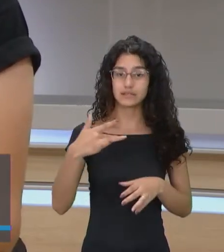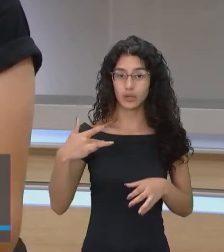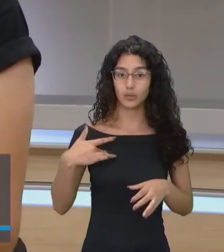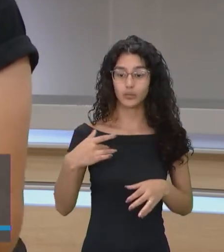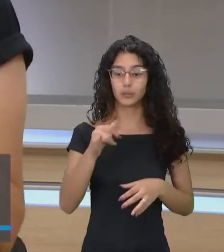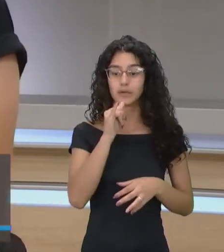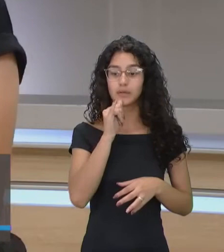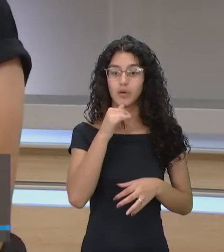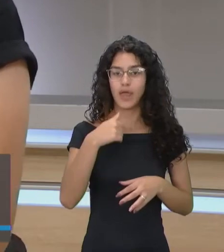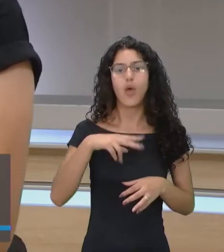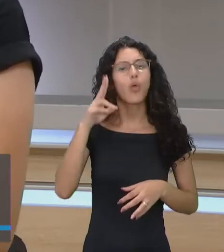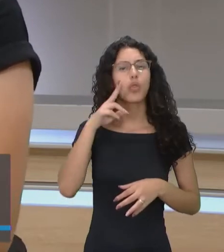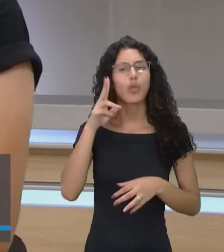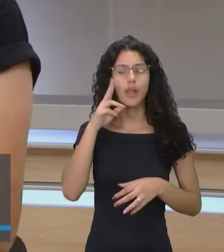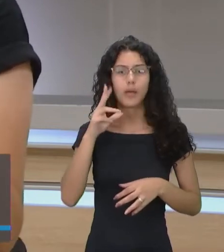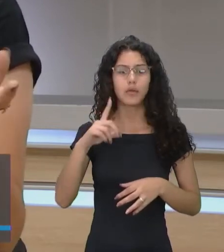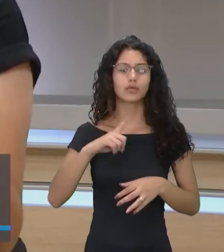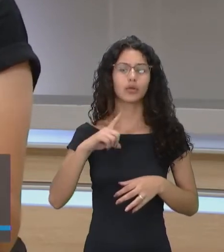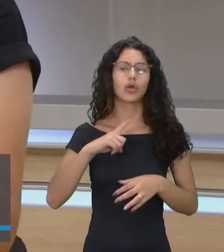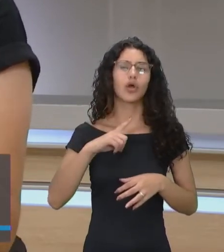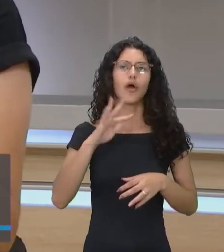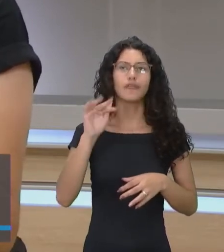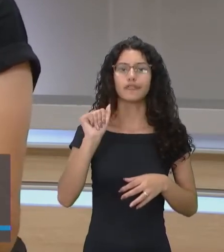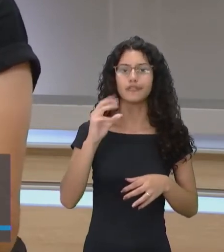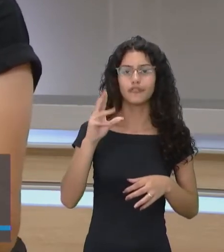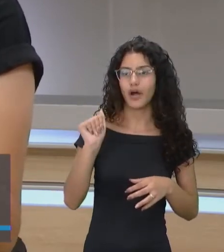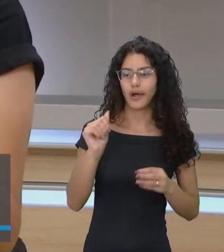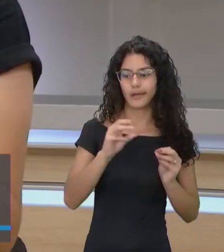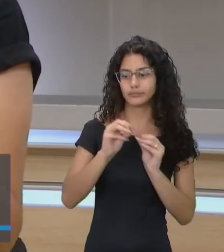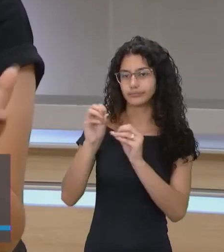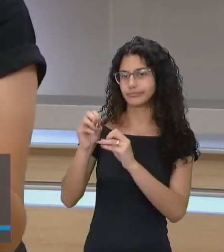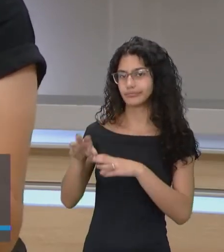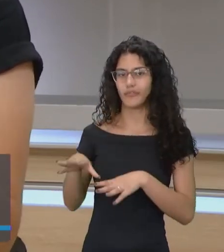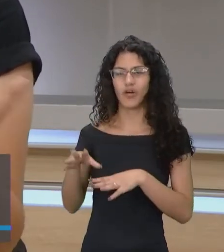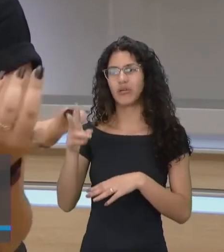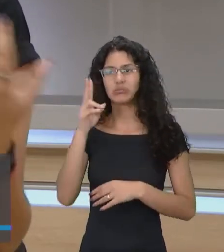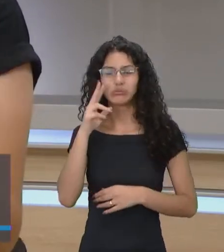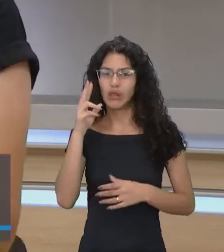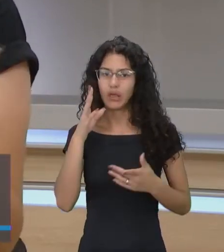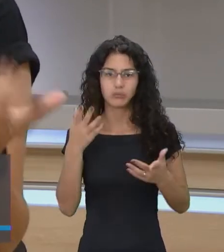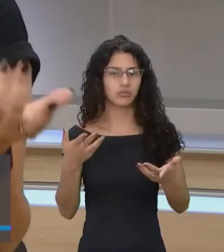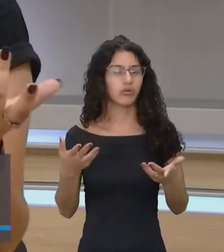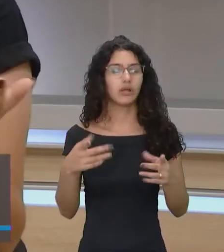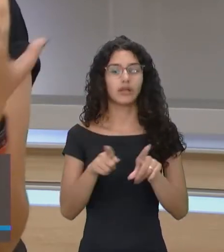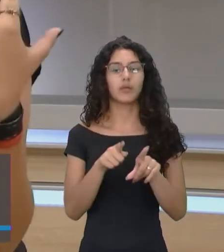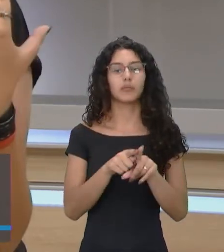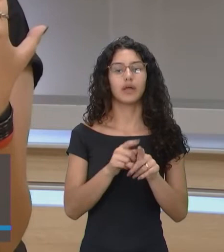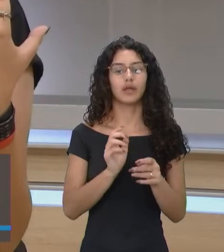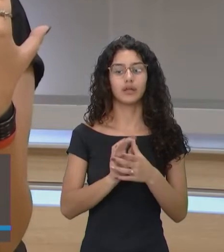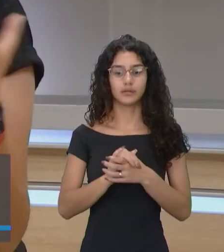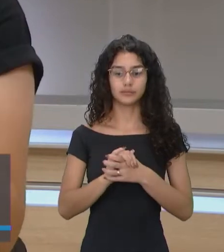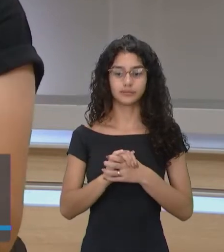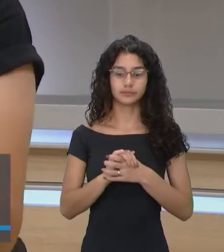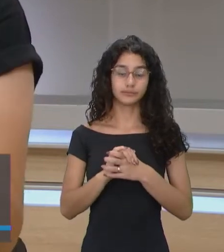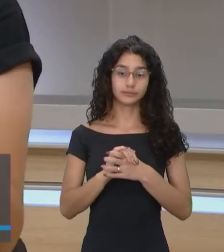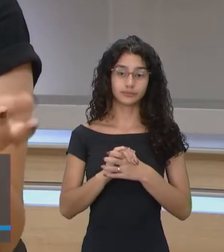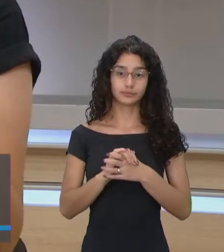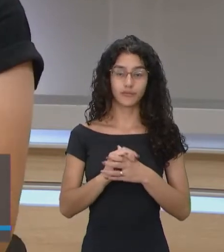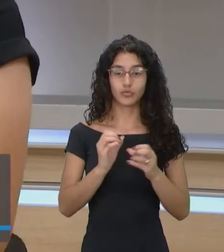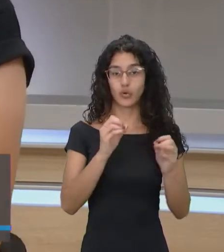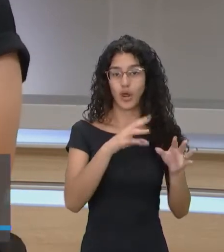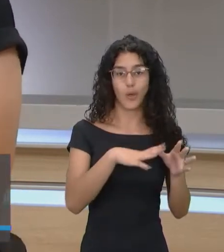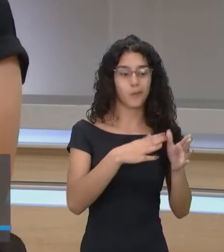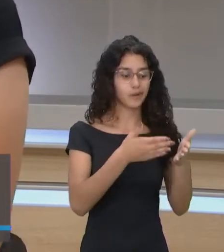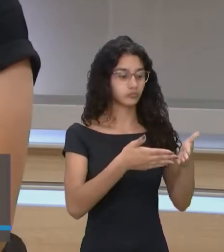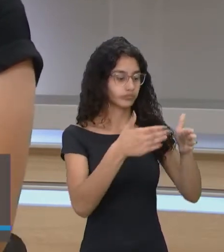exemplo, eu não me lembro a última vez que eu joguei uma faca da minha cozinha fora, né? Como eu não lembro a última vez que, sei lá, eu joguei uma garrafa